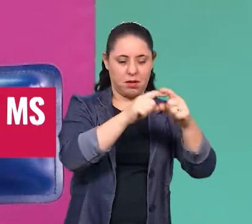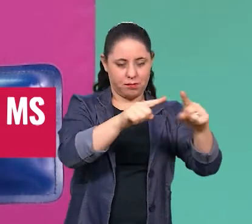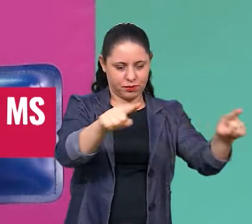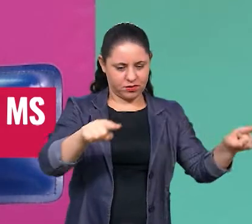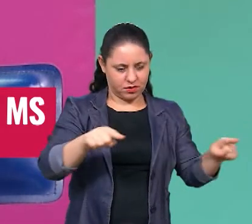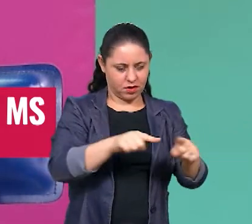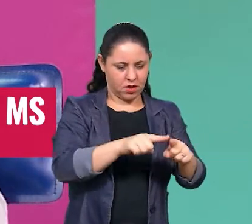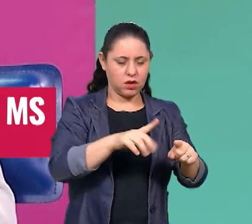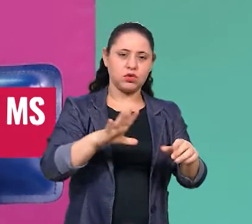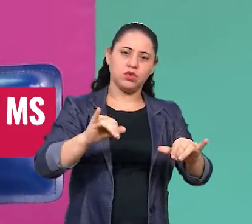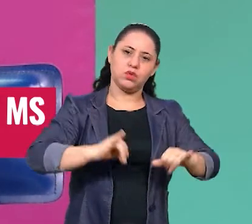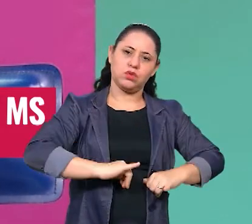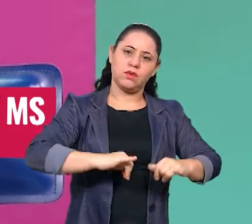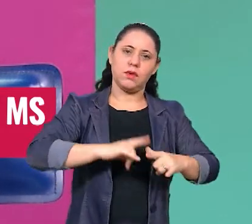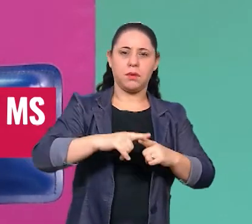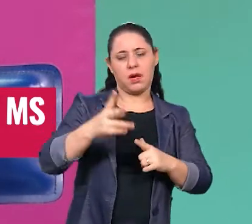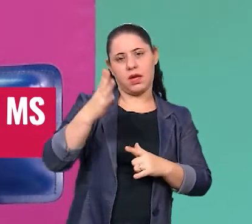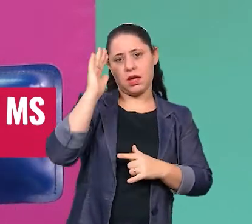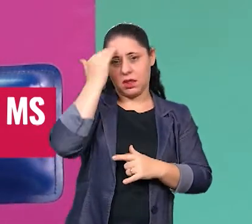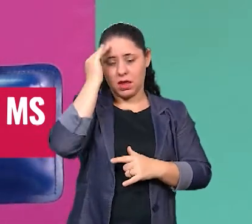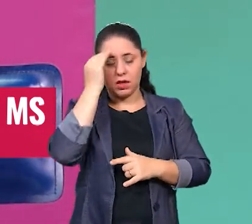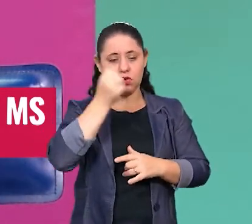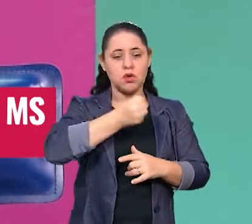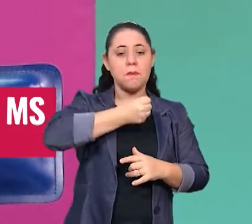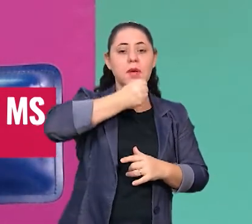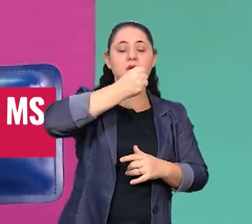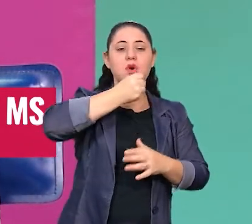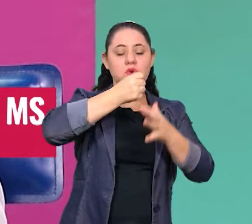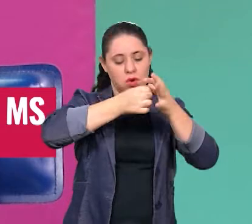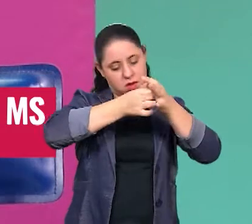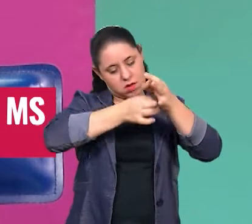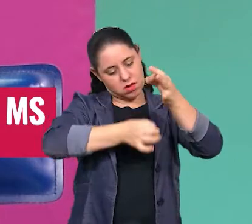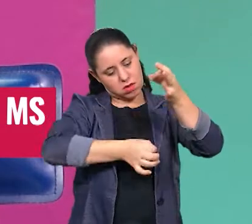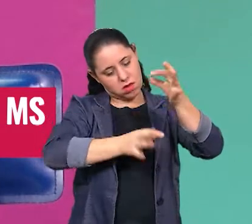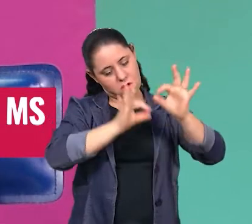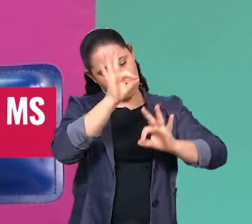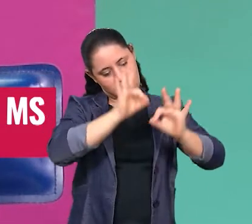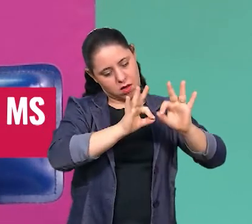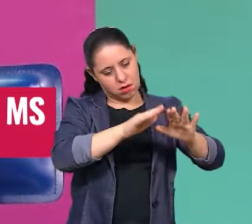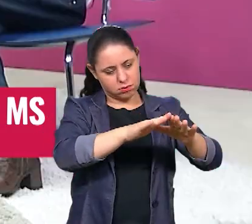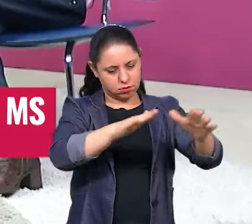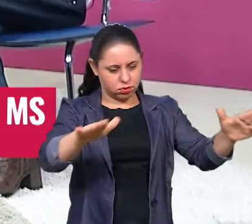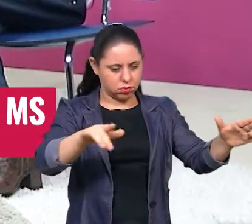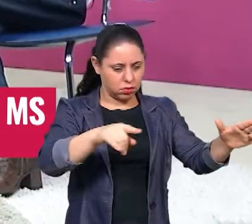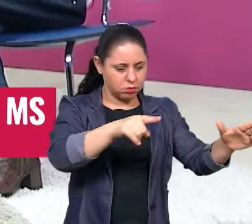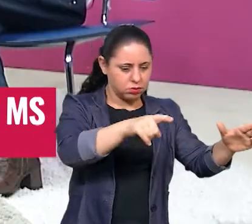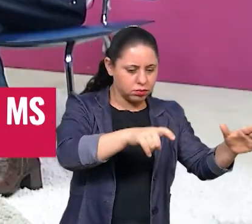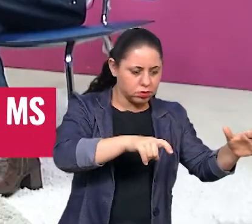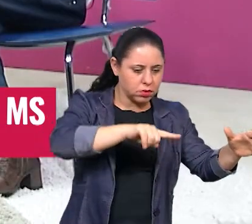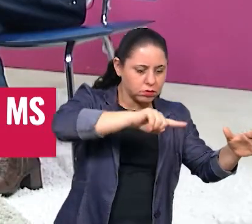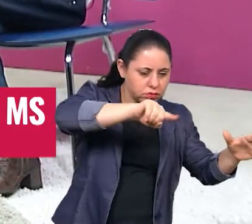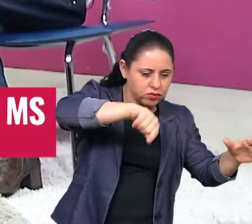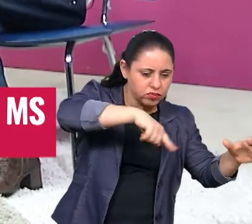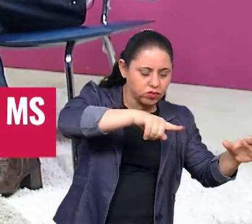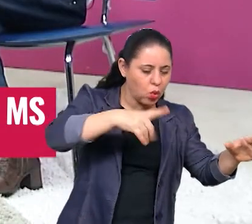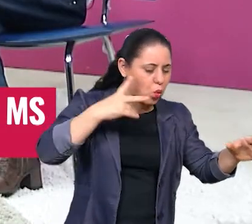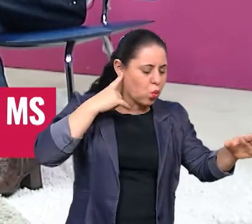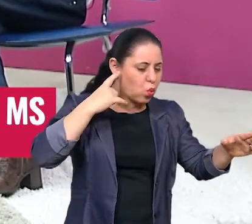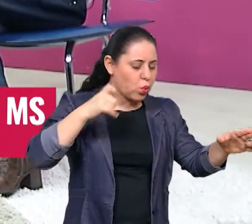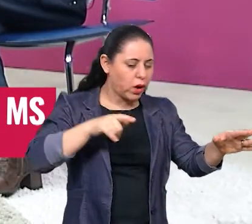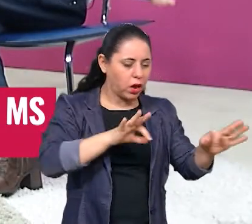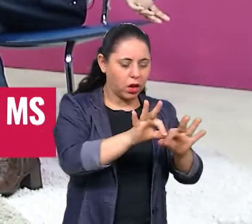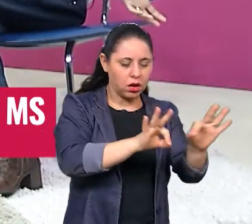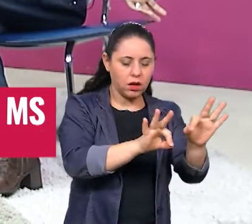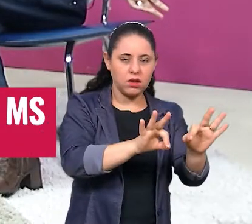você entende de um microfone, que você entende de uma mesa de som, que você entende de um equipamento é mais difícil. Acho que é como carro,